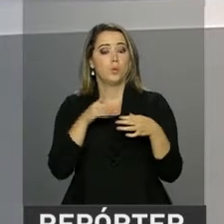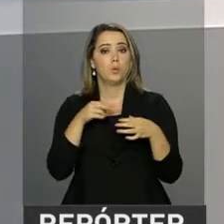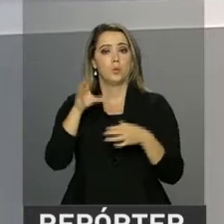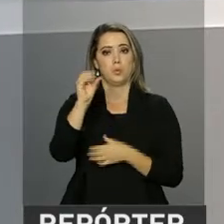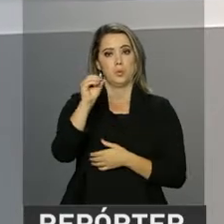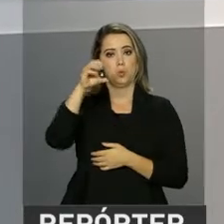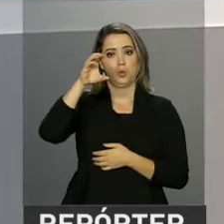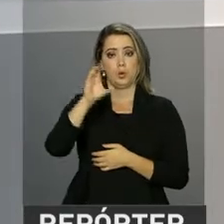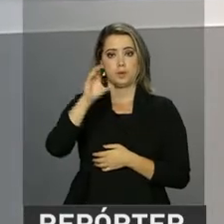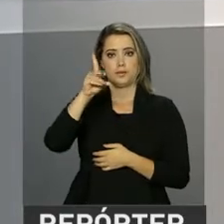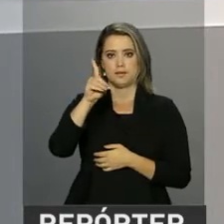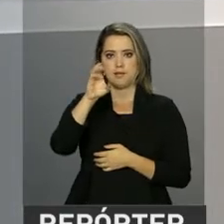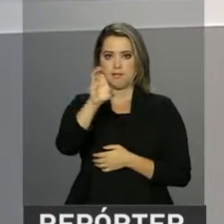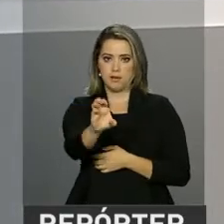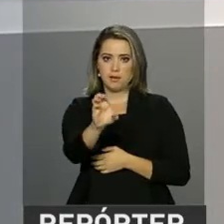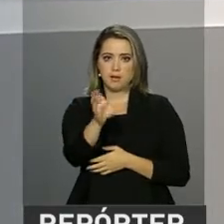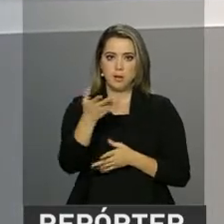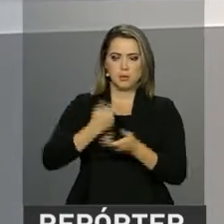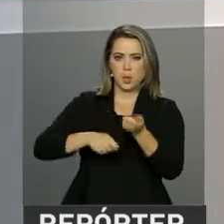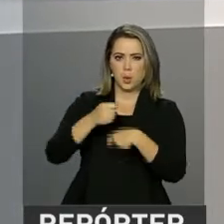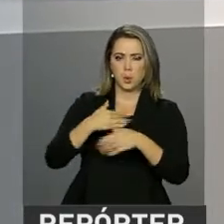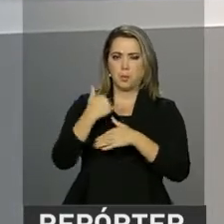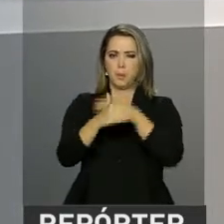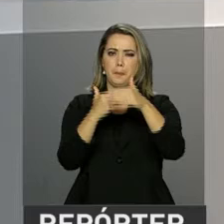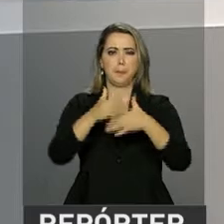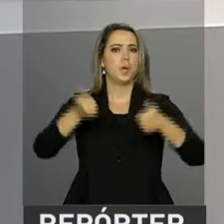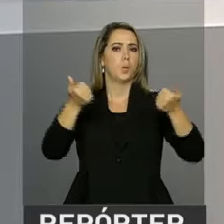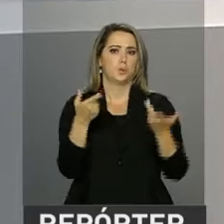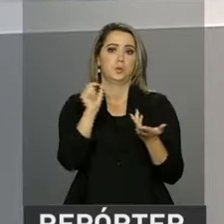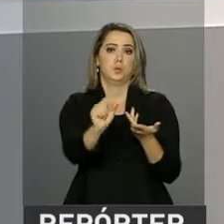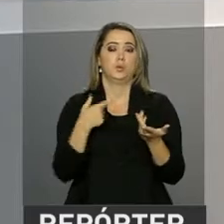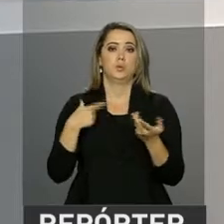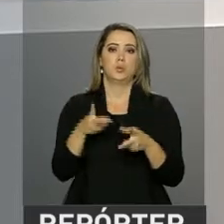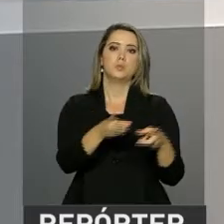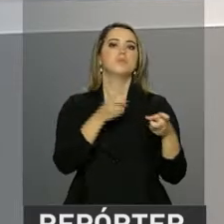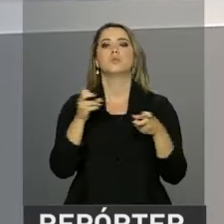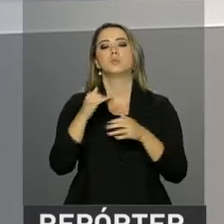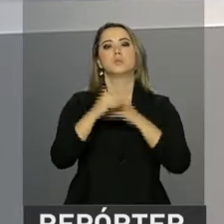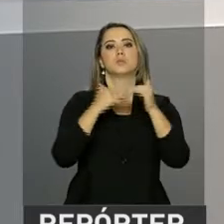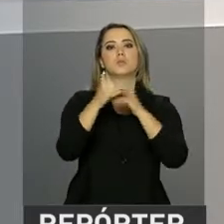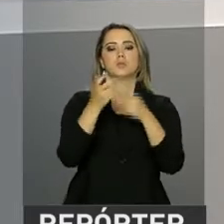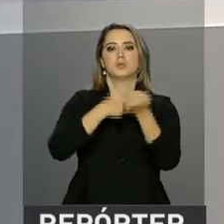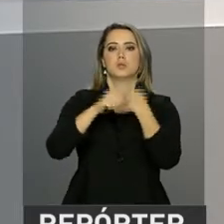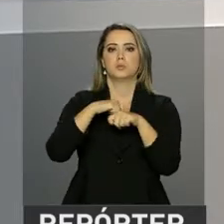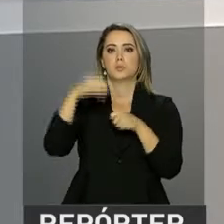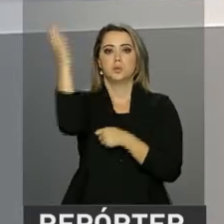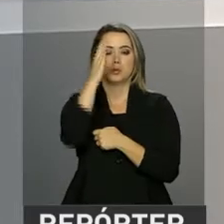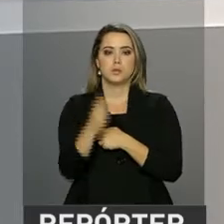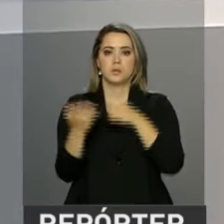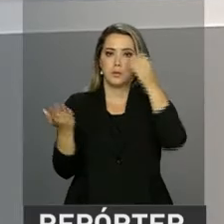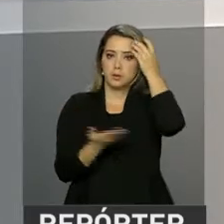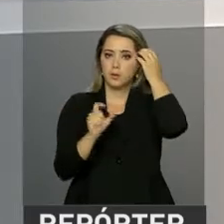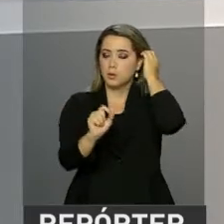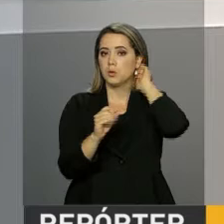para a Cooperação e o Desenvolvimento Econômico, a OCDE, melhorou a estimativa para o crescimento da economia brasileira. Agora,